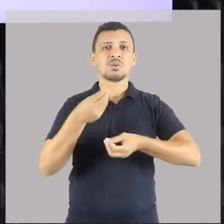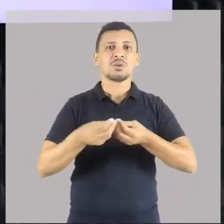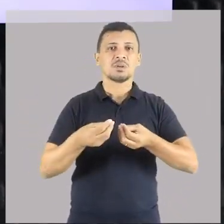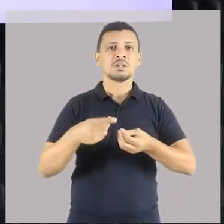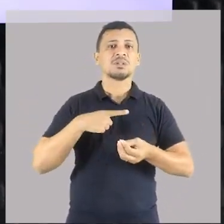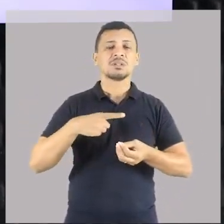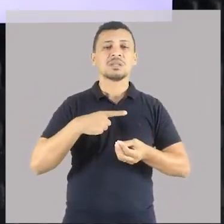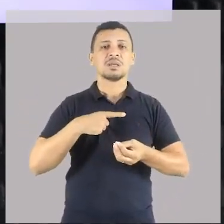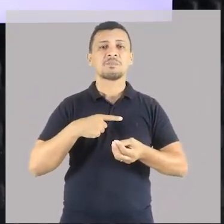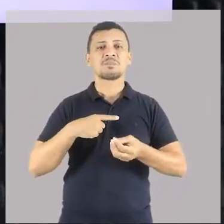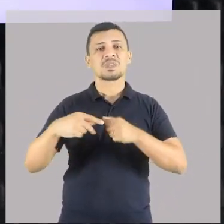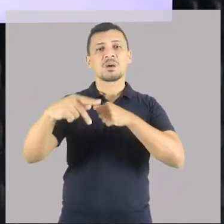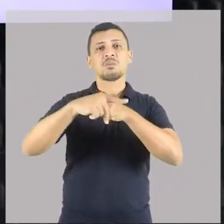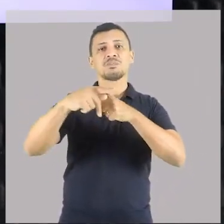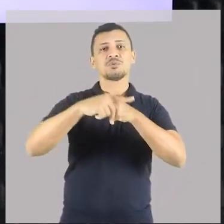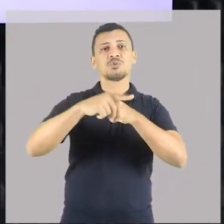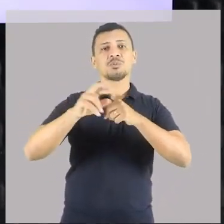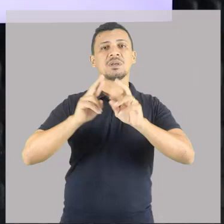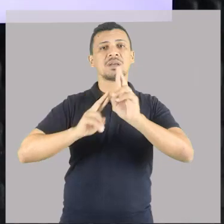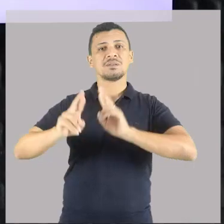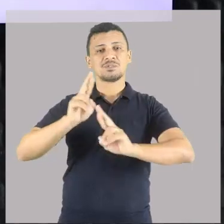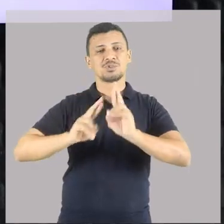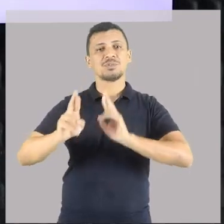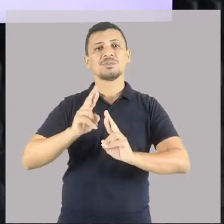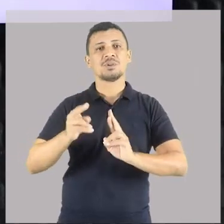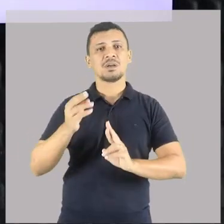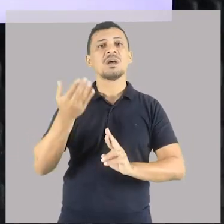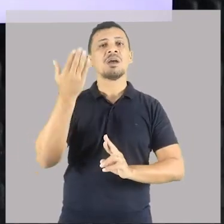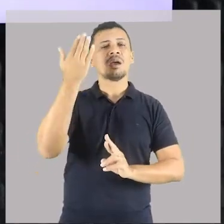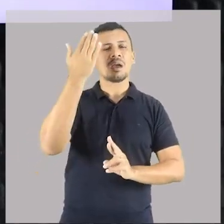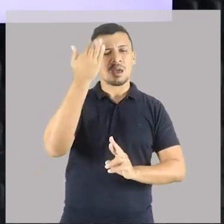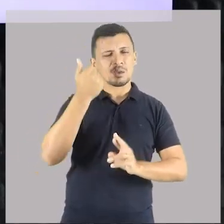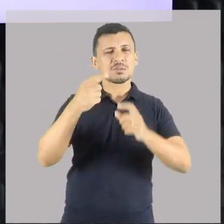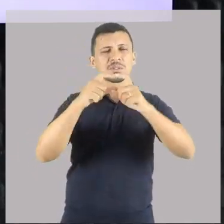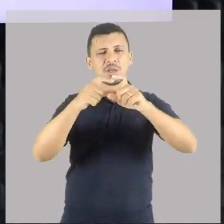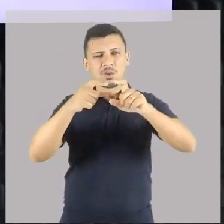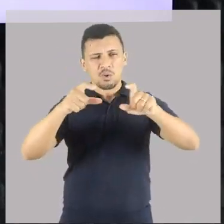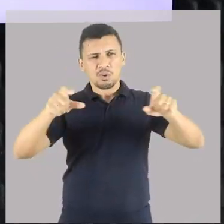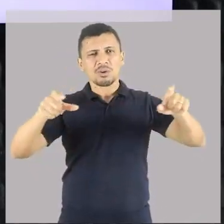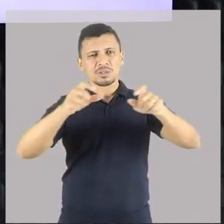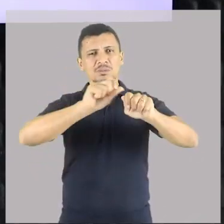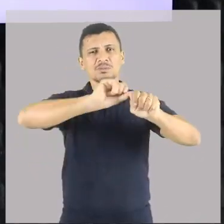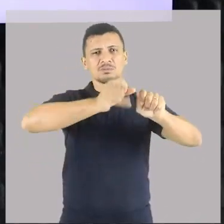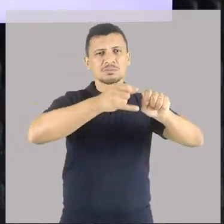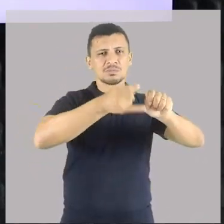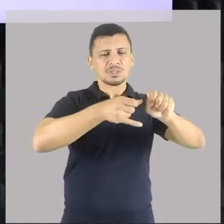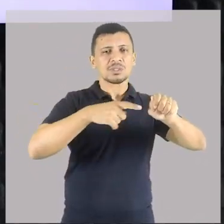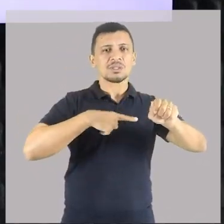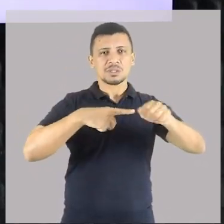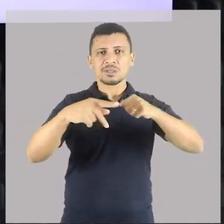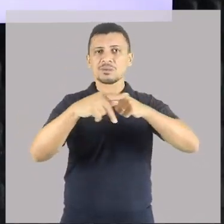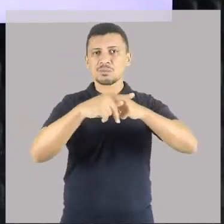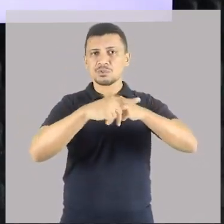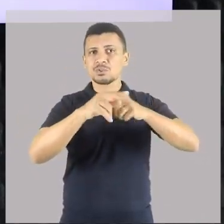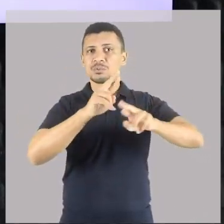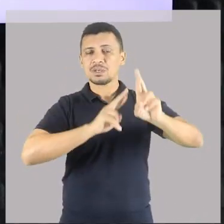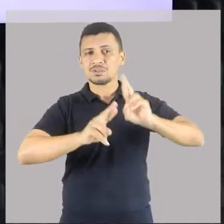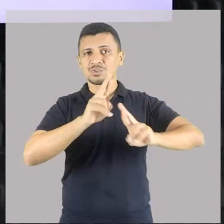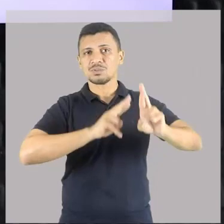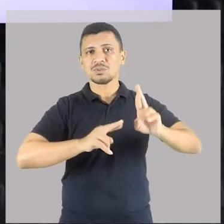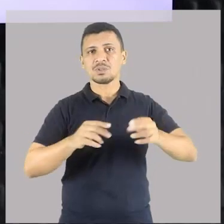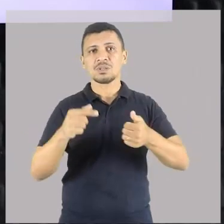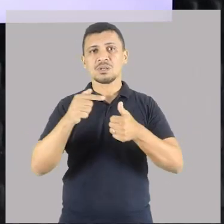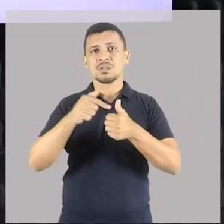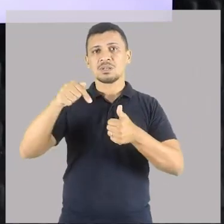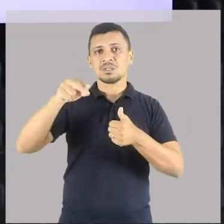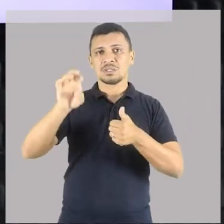pronome relativo, certo? Eu sei que uma oração é adjetiva quando ela tem a presença do pronome relativo. Pronome